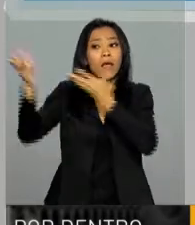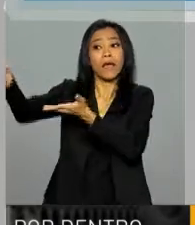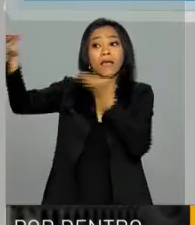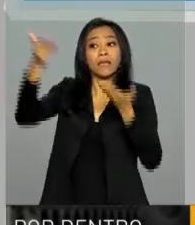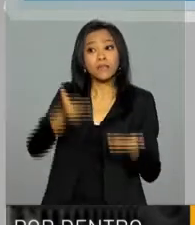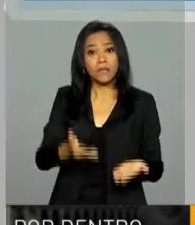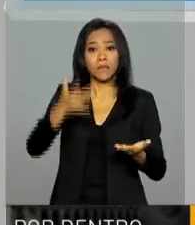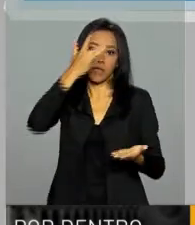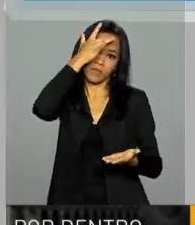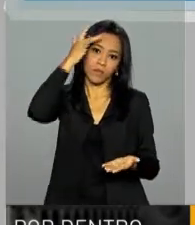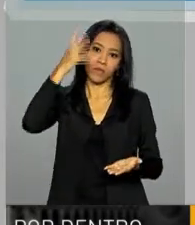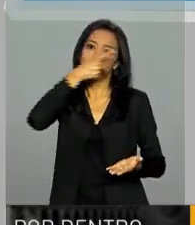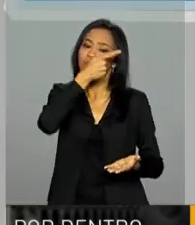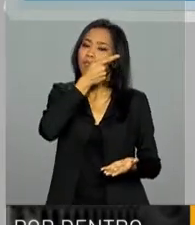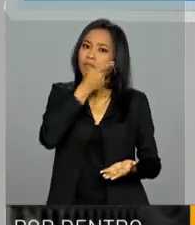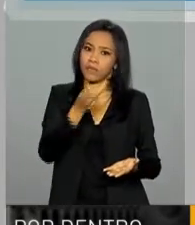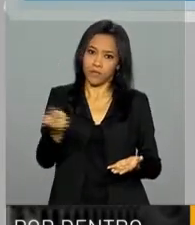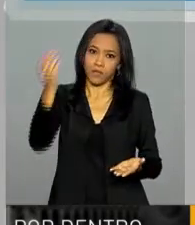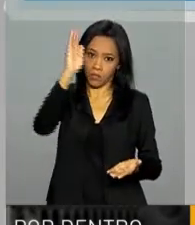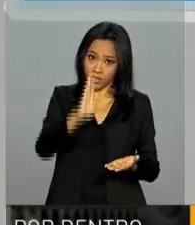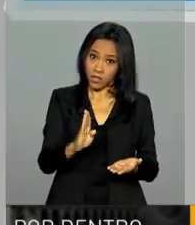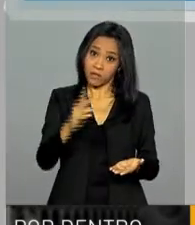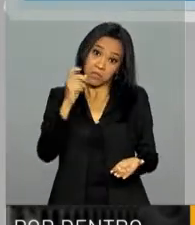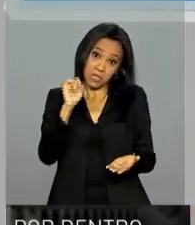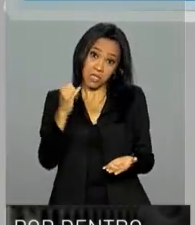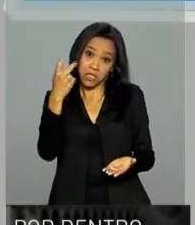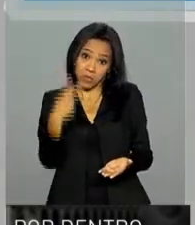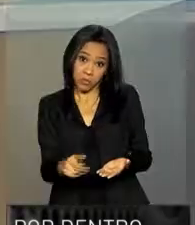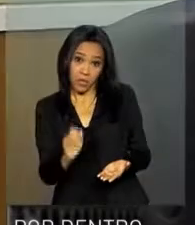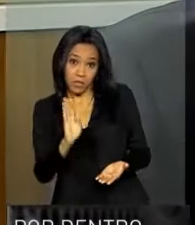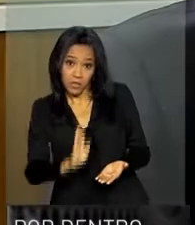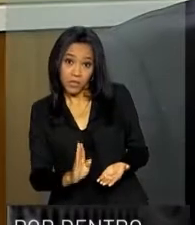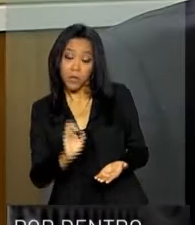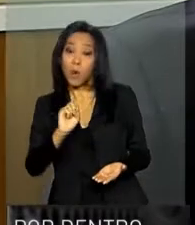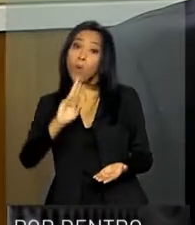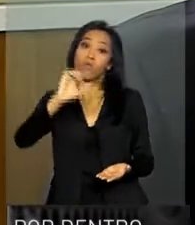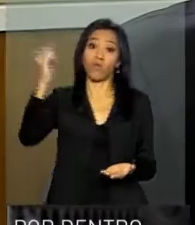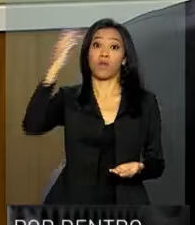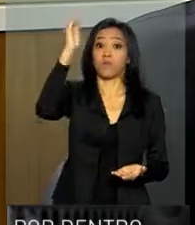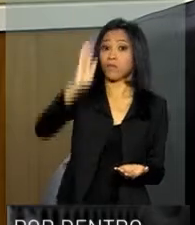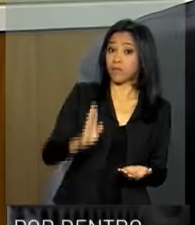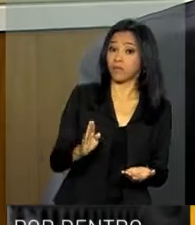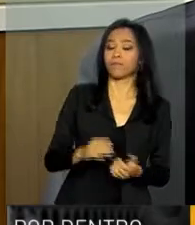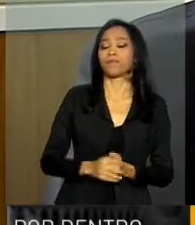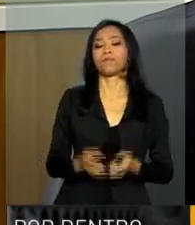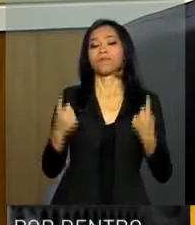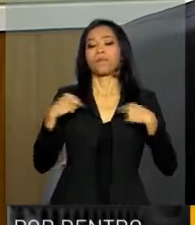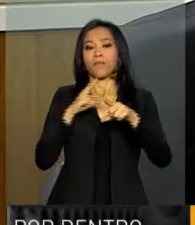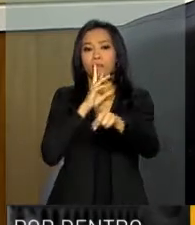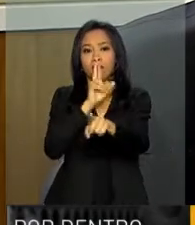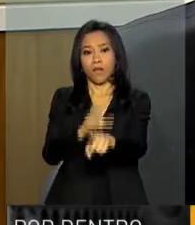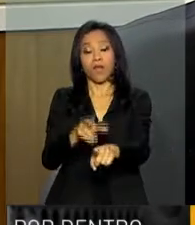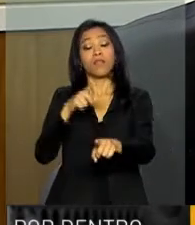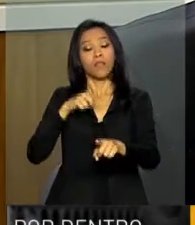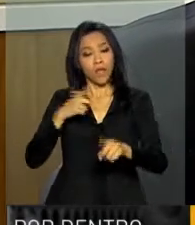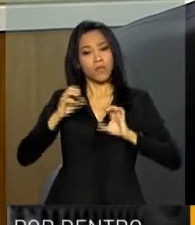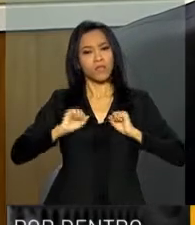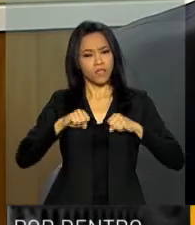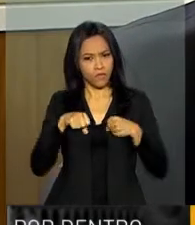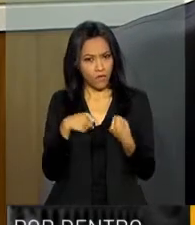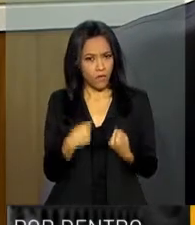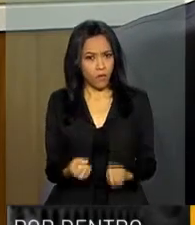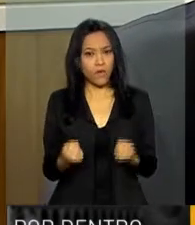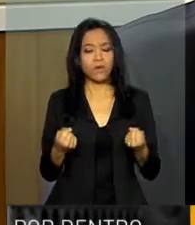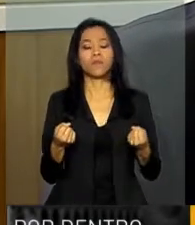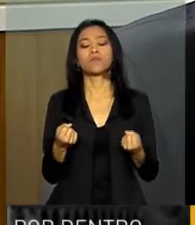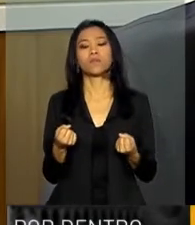importa que estrangeiro ou nacional bom nós temos esforços nessa área não só no ministério tem mais de 600 mil matrículas como é